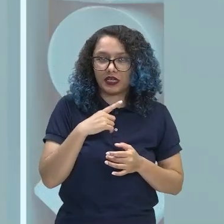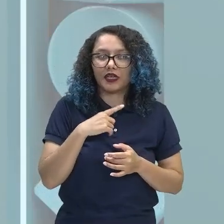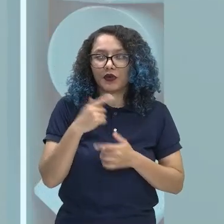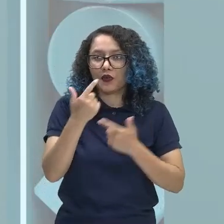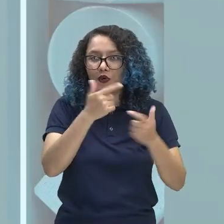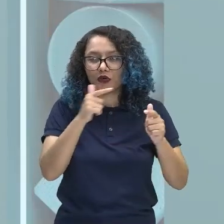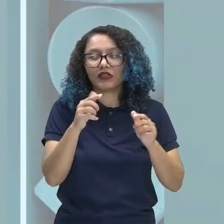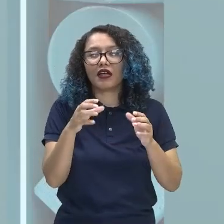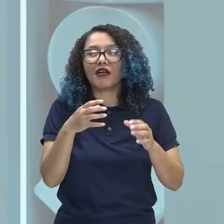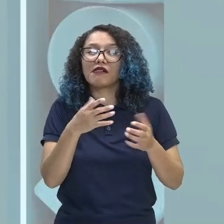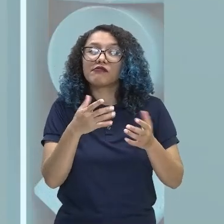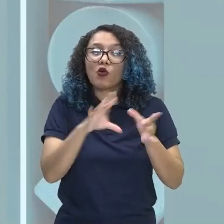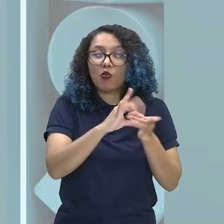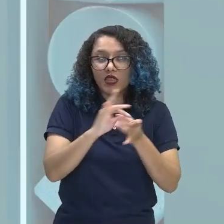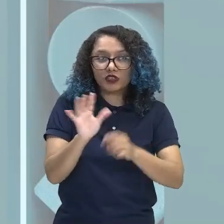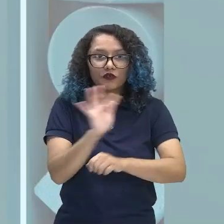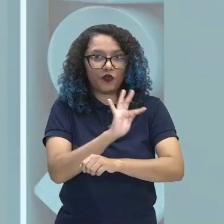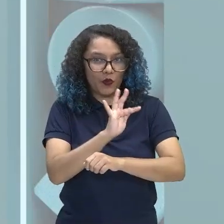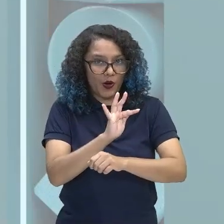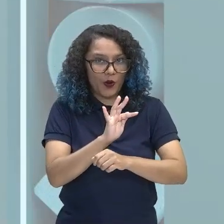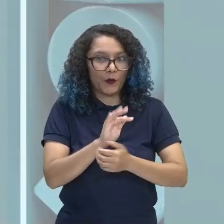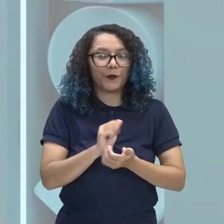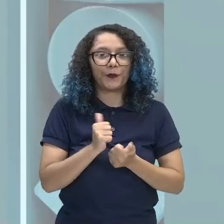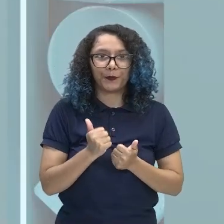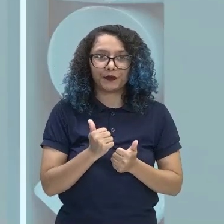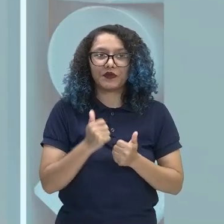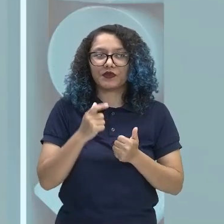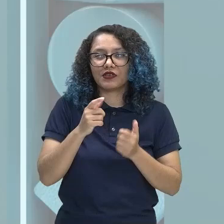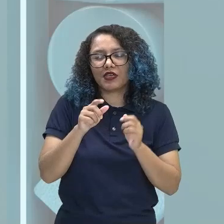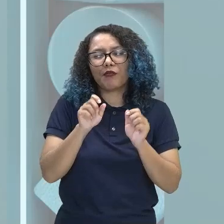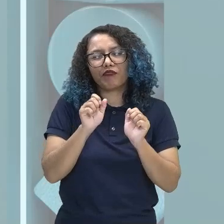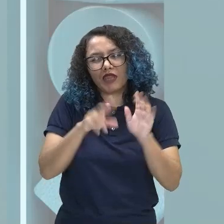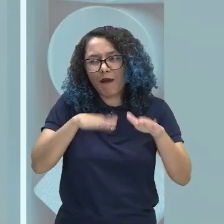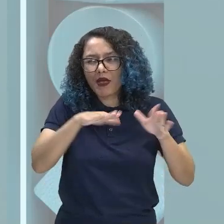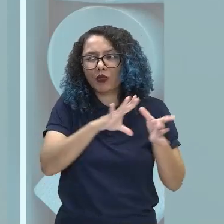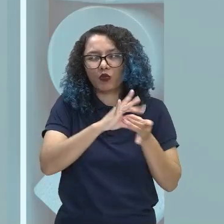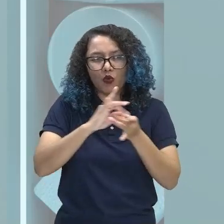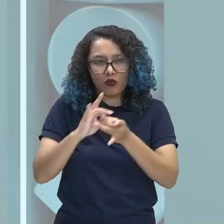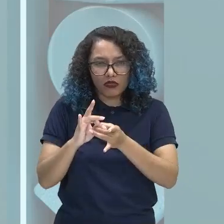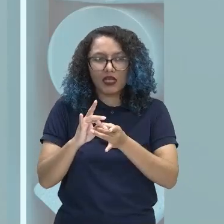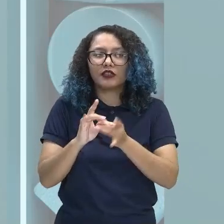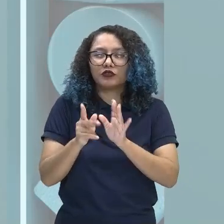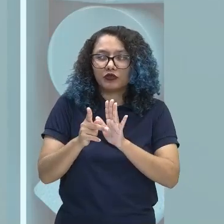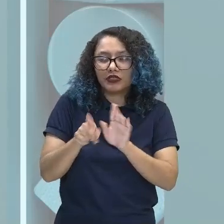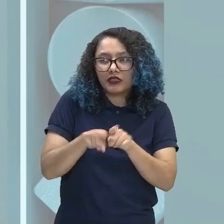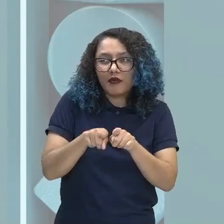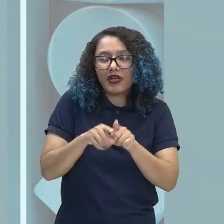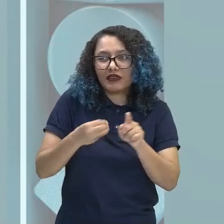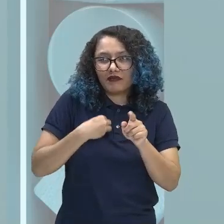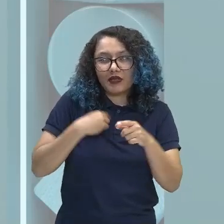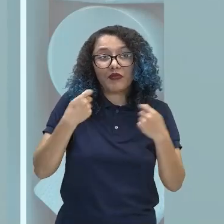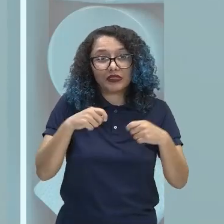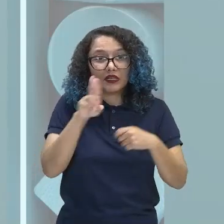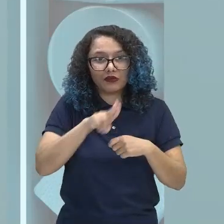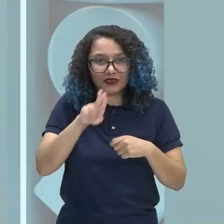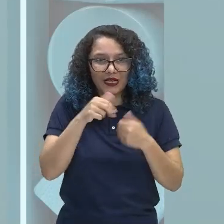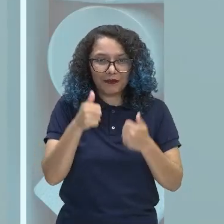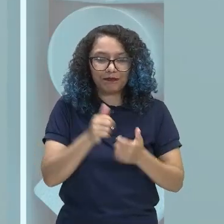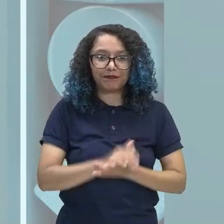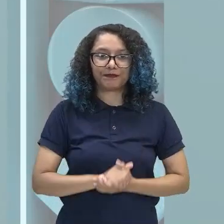mais formais, né? Que o contexto e situações da vida vai exigir essa linguagem,